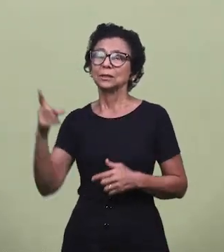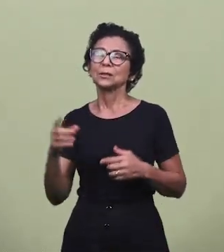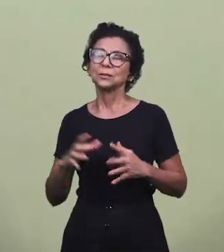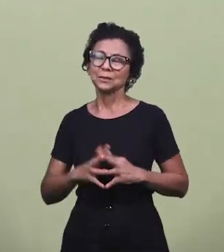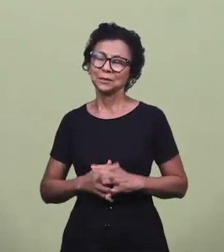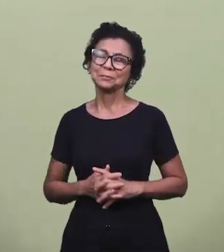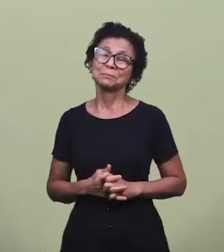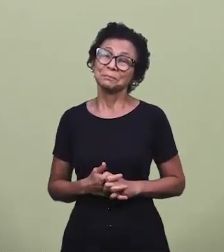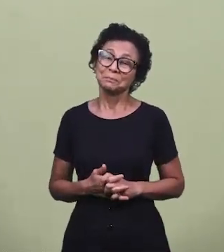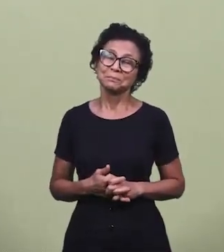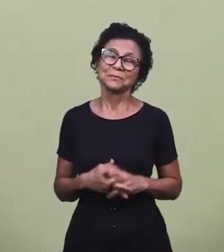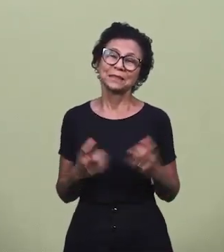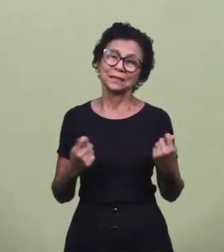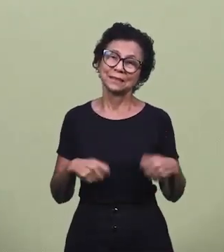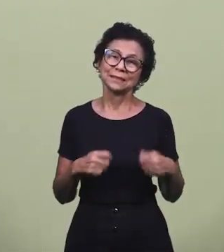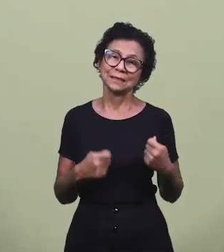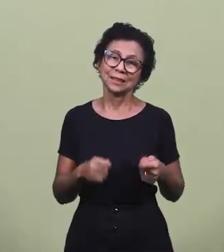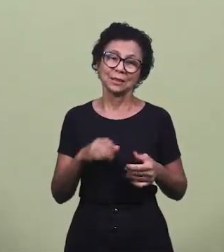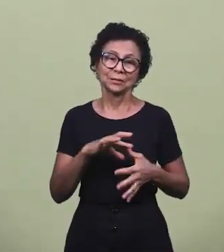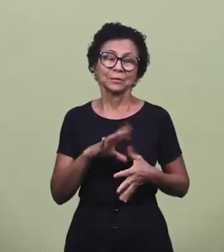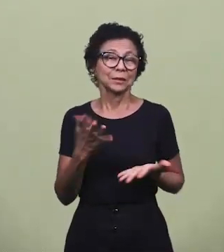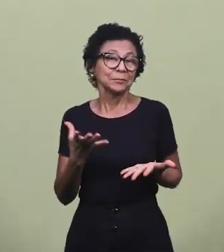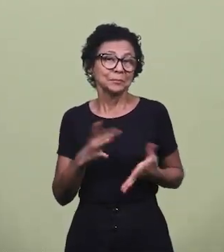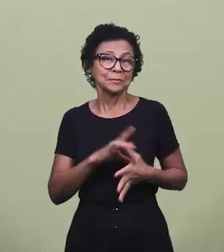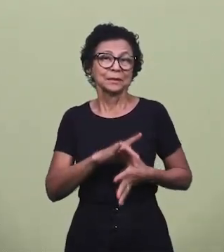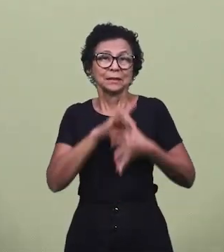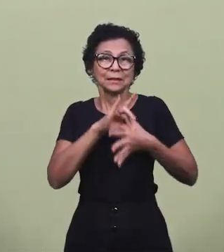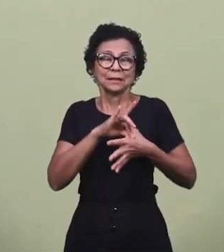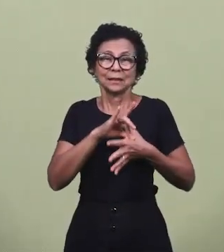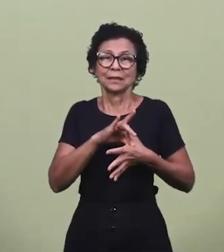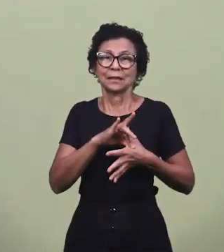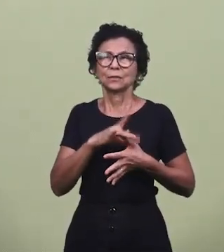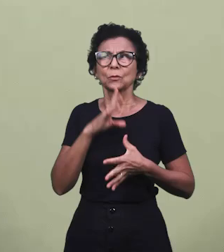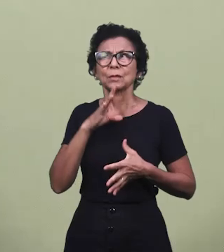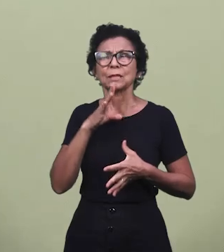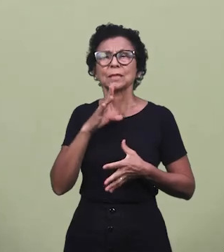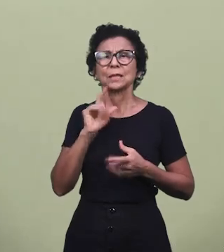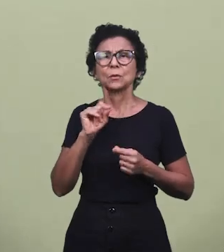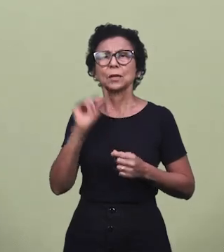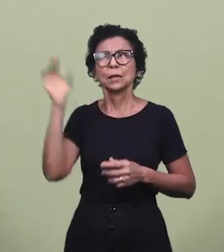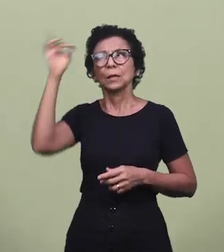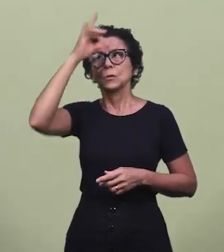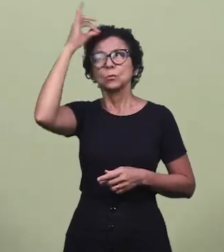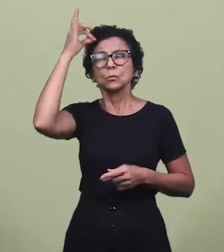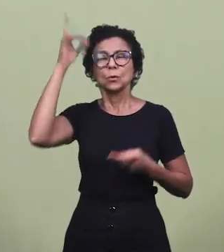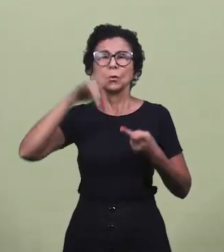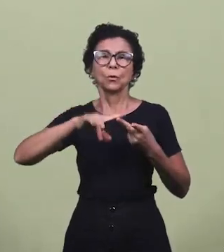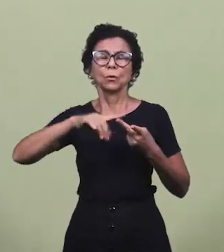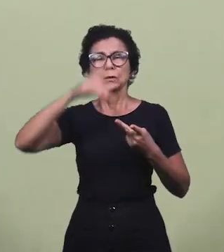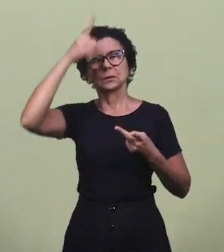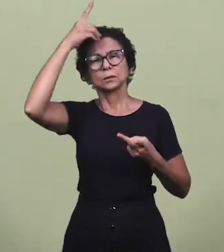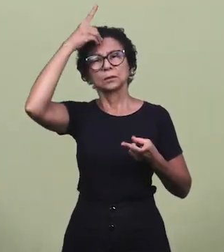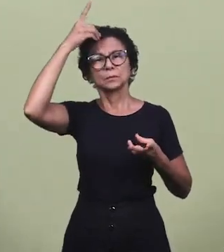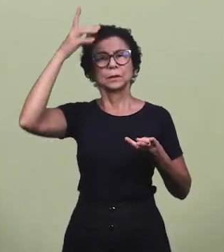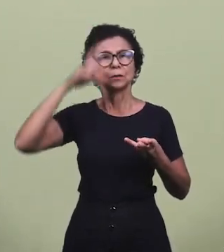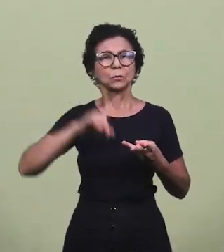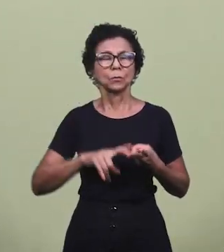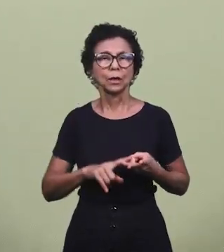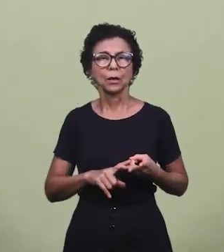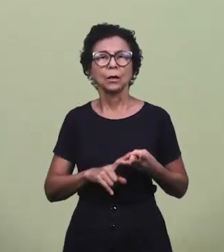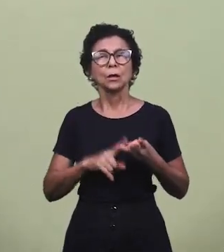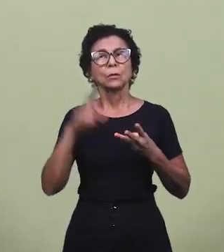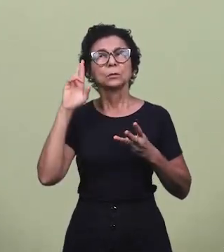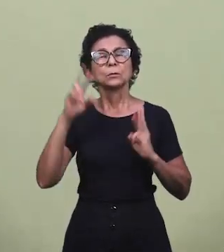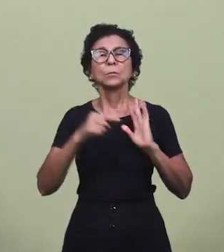conhecermos a vontade de Deus, nós precisamos ser cheios do Espírito, precisamos dos dons espirituais, para que o Senhor nos mostre a